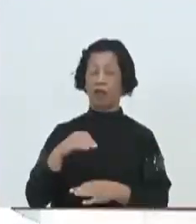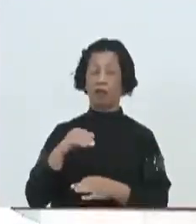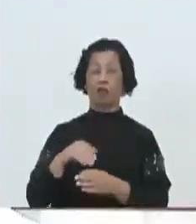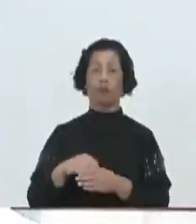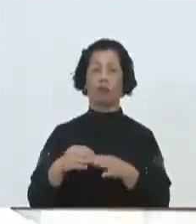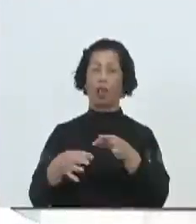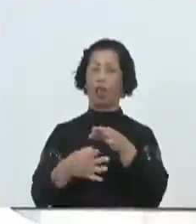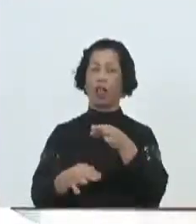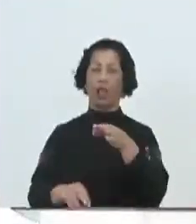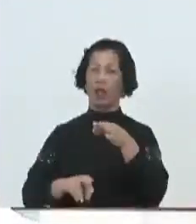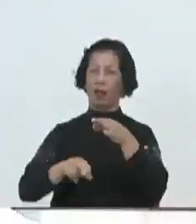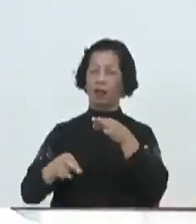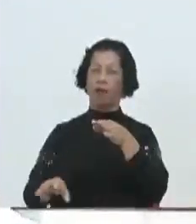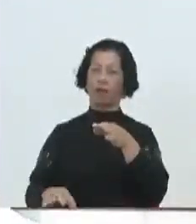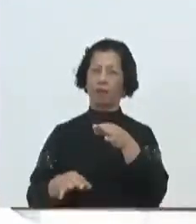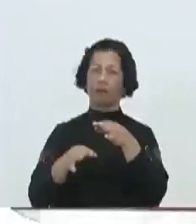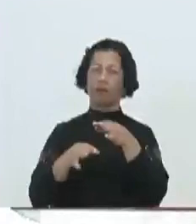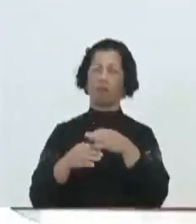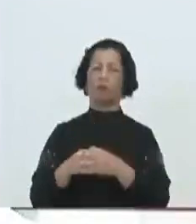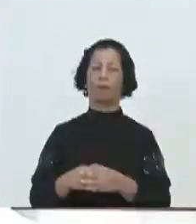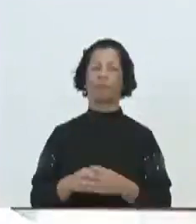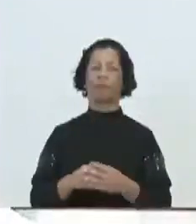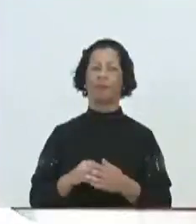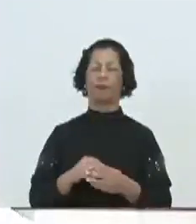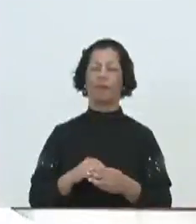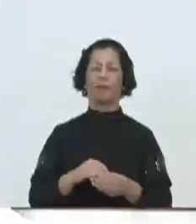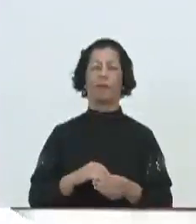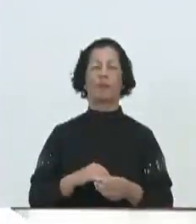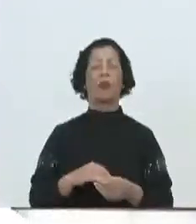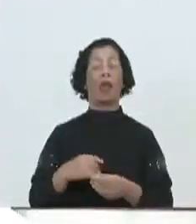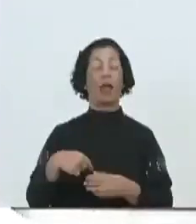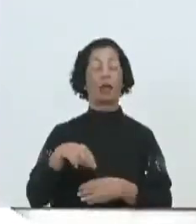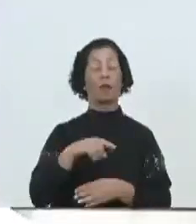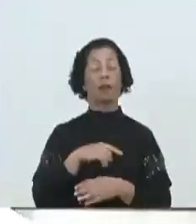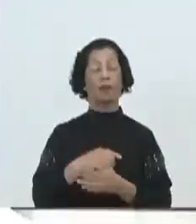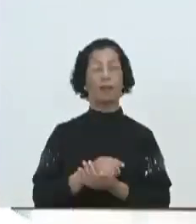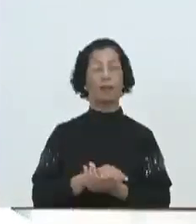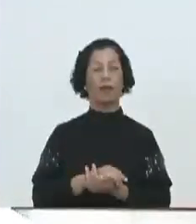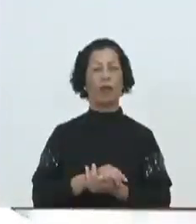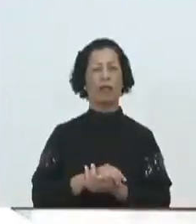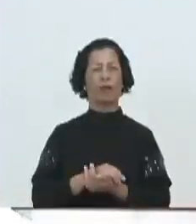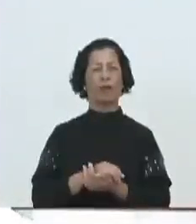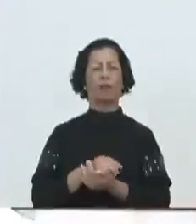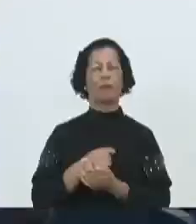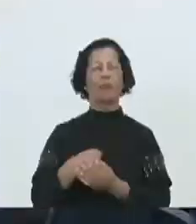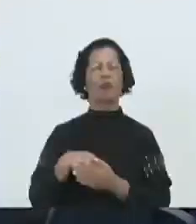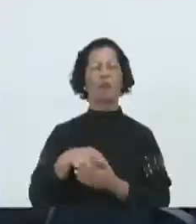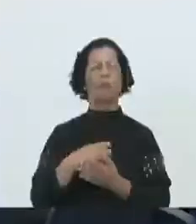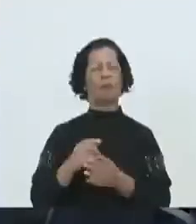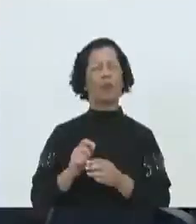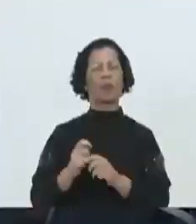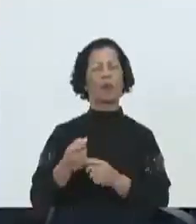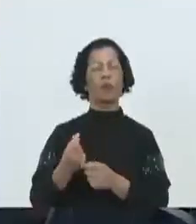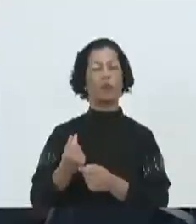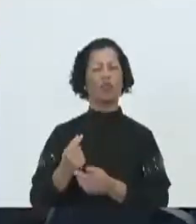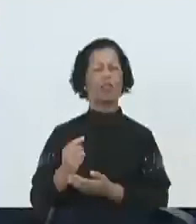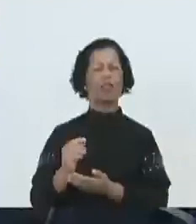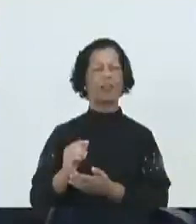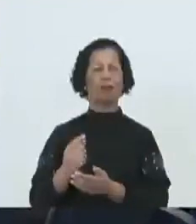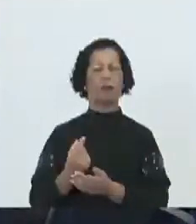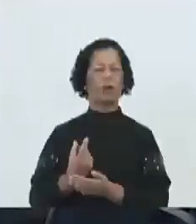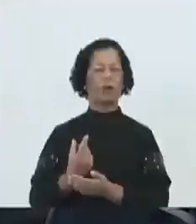orçamento Vereador é curto né Eu sempre falo que é o cobertor é curto mas é bem administrado então não é que tá